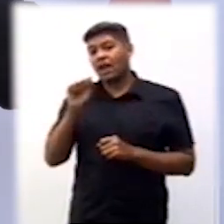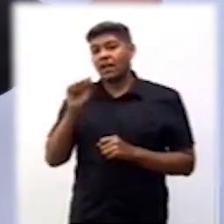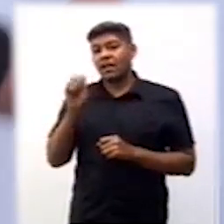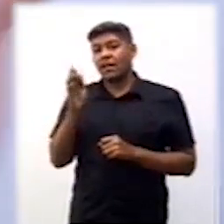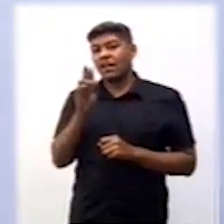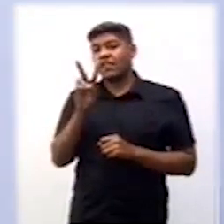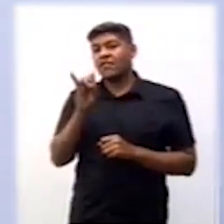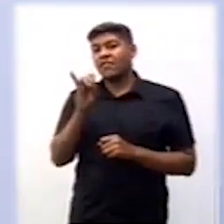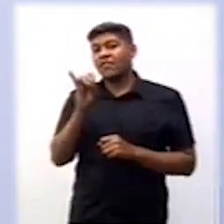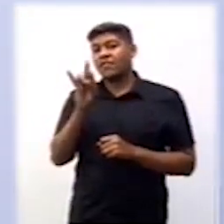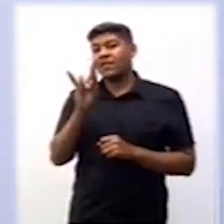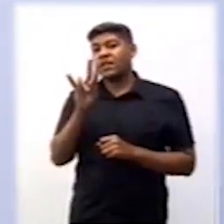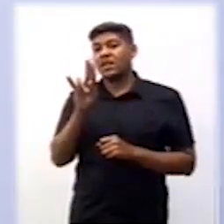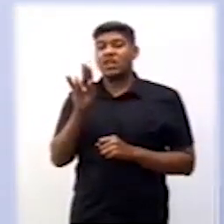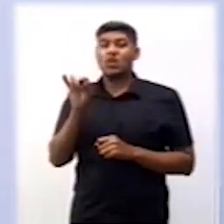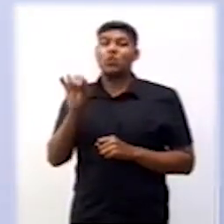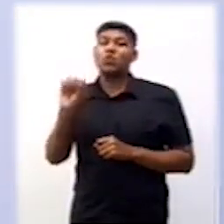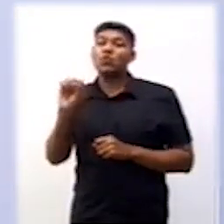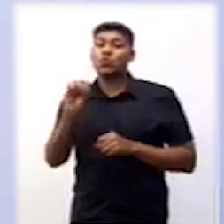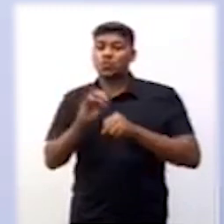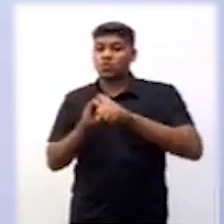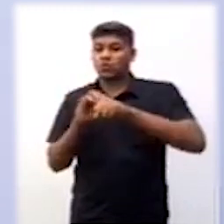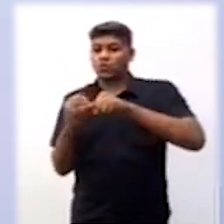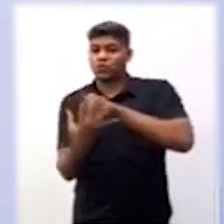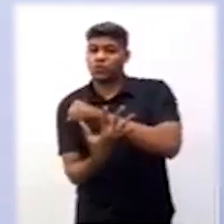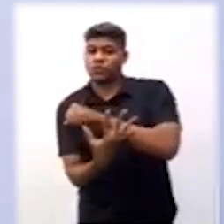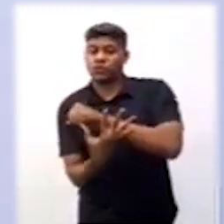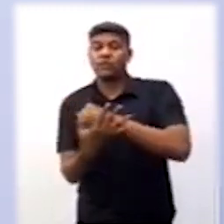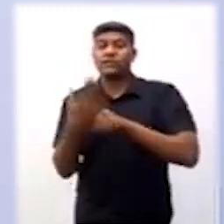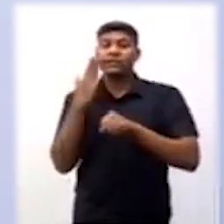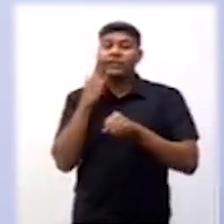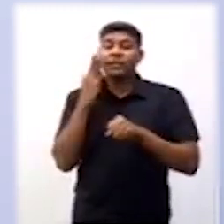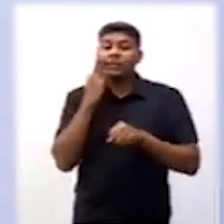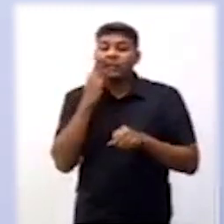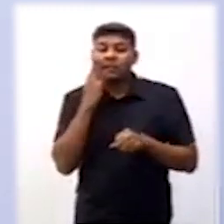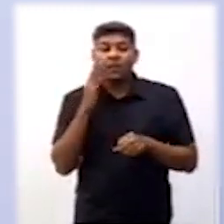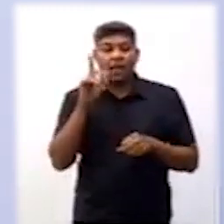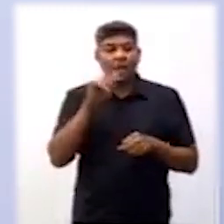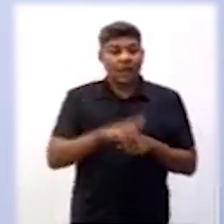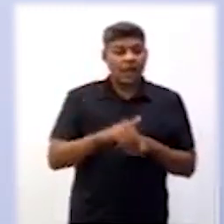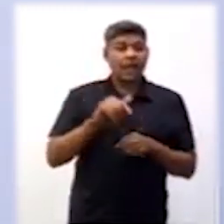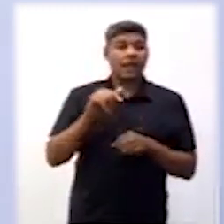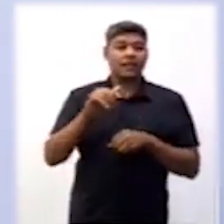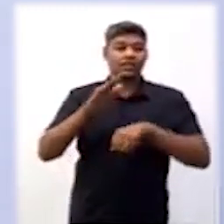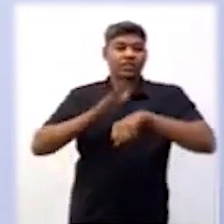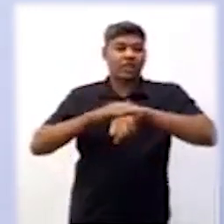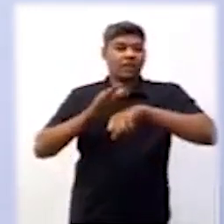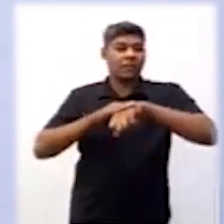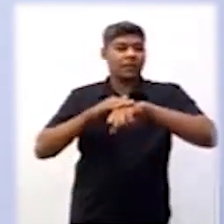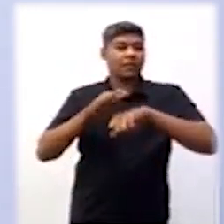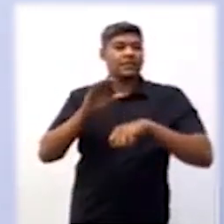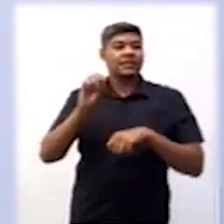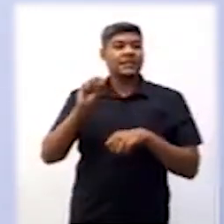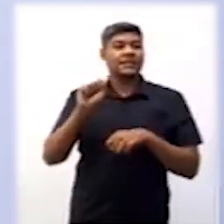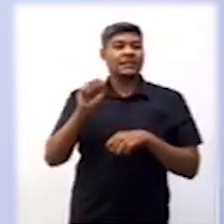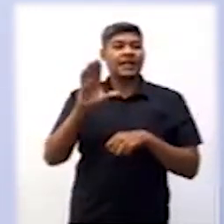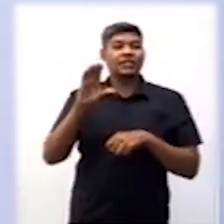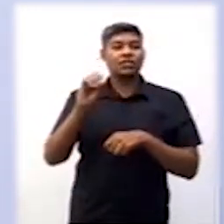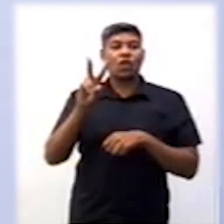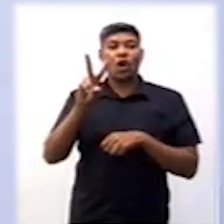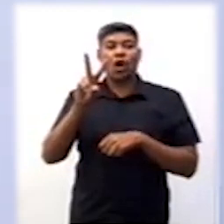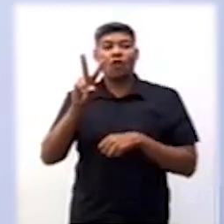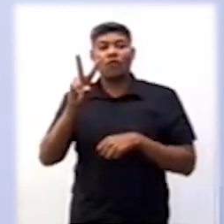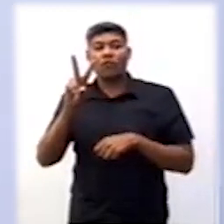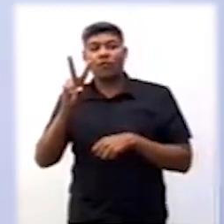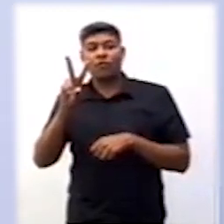coronavírus. Os coronavírus, tá? Que é família, no caso. Especificamente esse é o SARS-CoV-2, tá? Beleza? Daqui a pouco eu vou